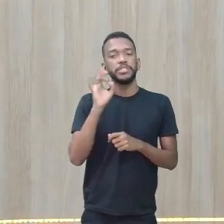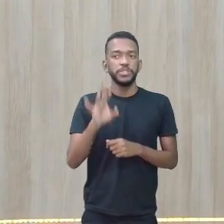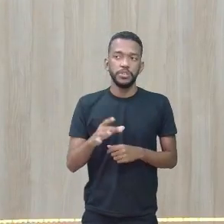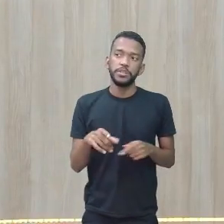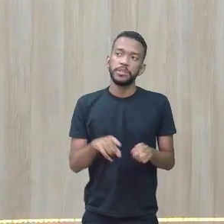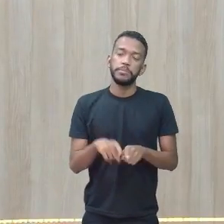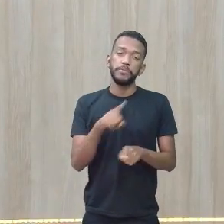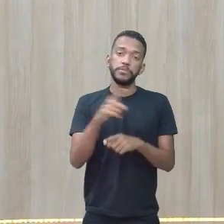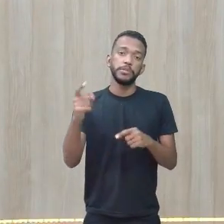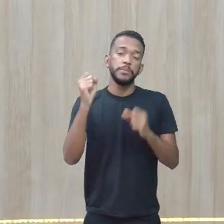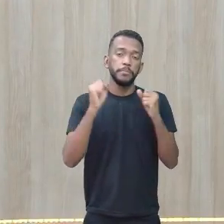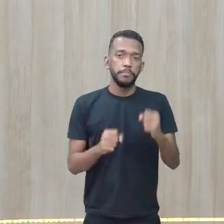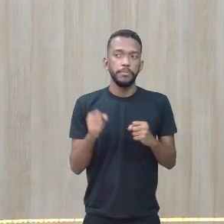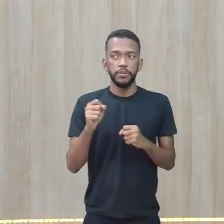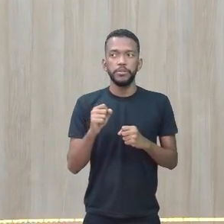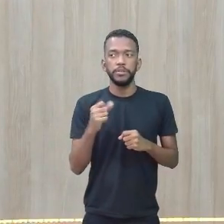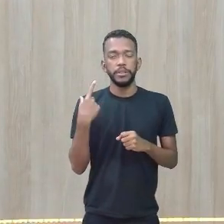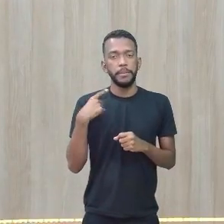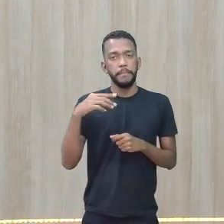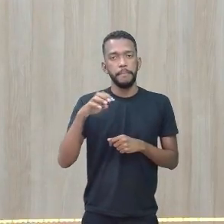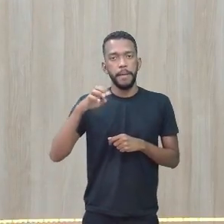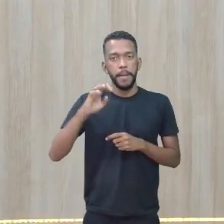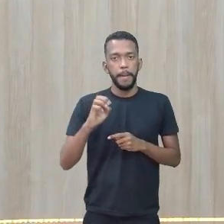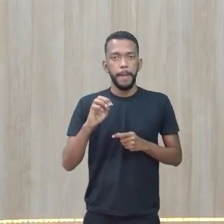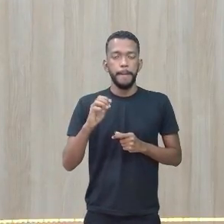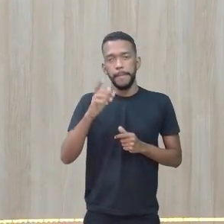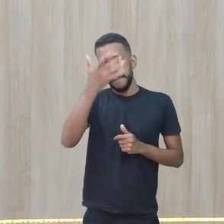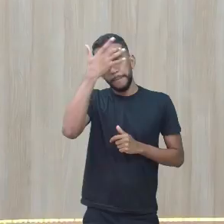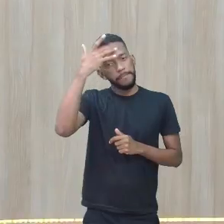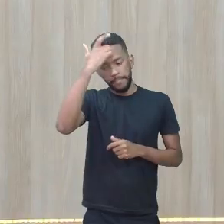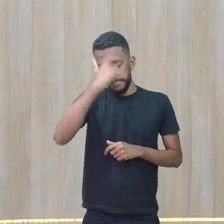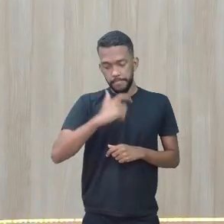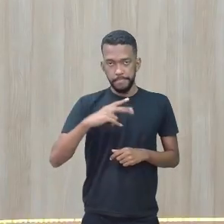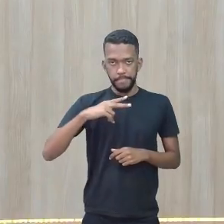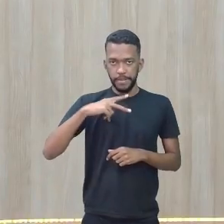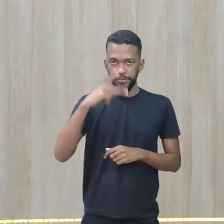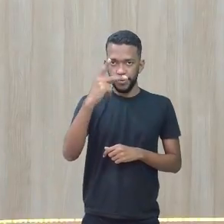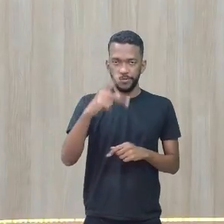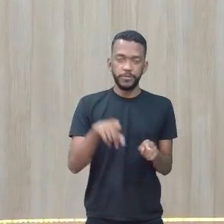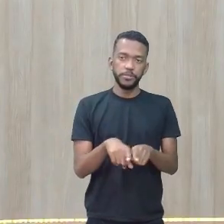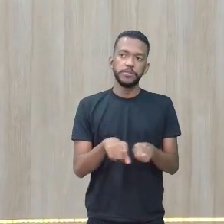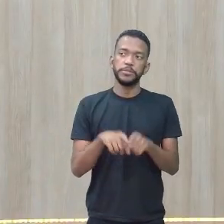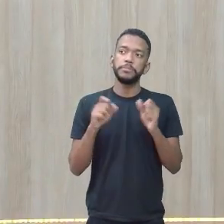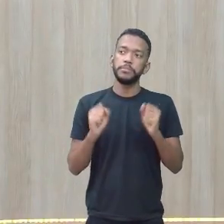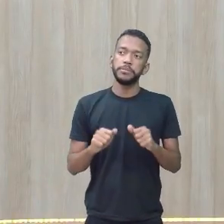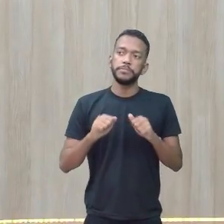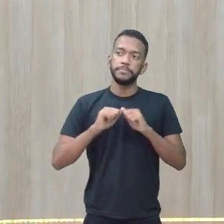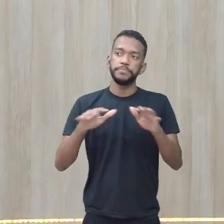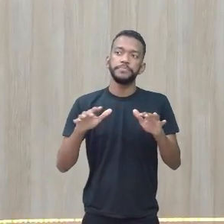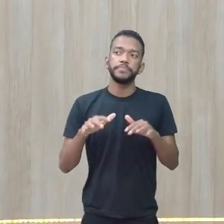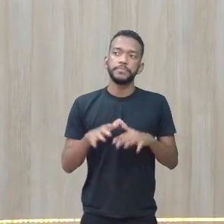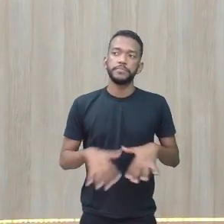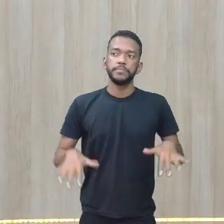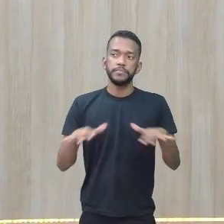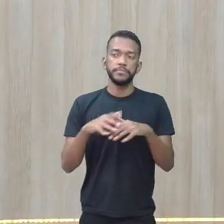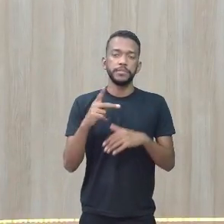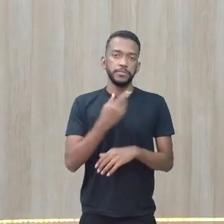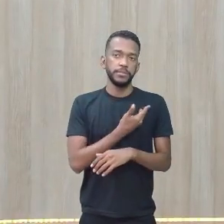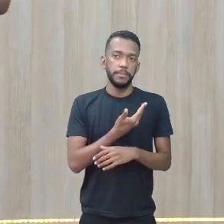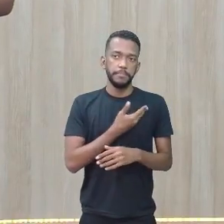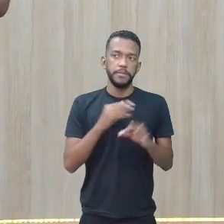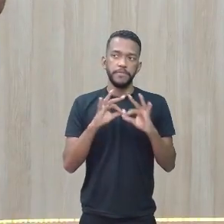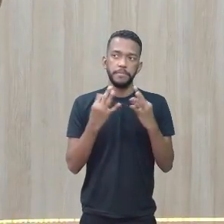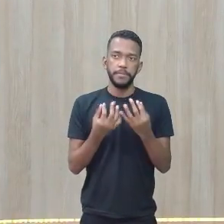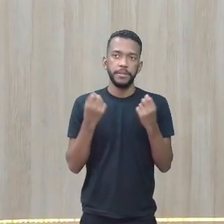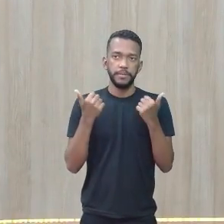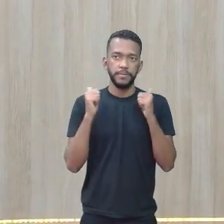certo? E eu quero que vocês façam esse meme pessoal de vocês e circulem e coloquem para circular com os seus amigos e